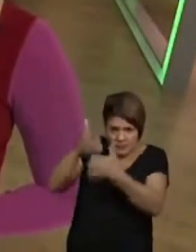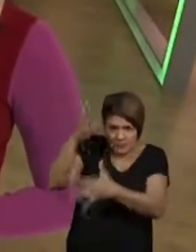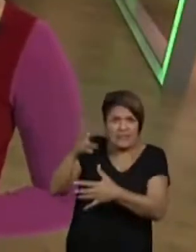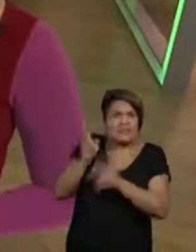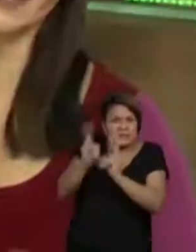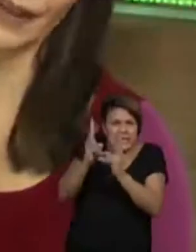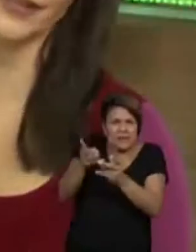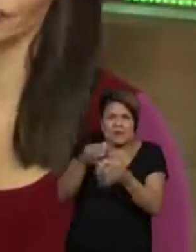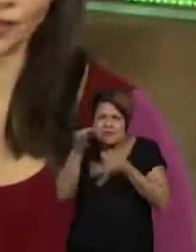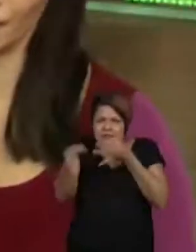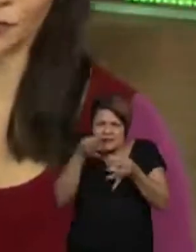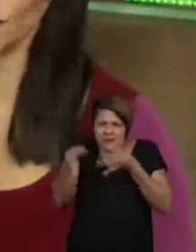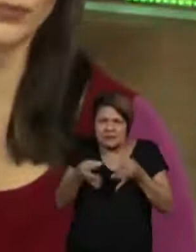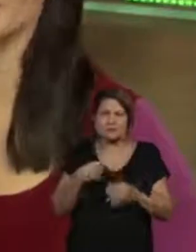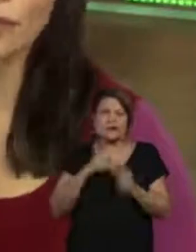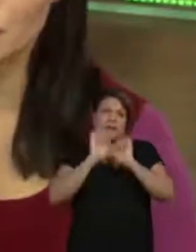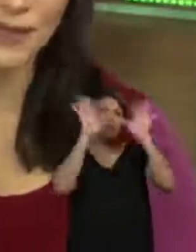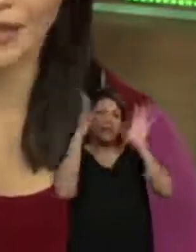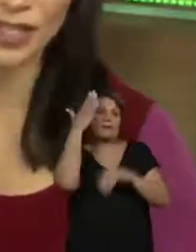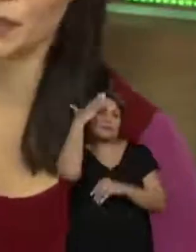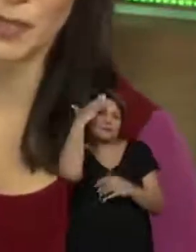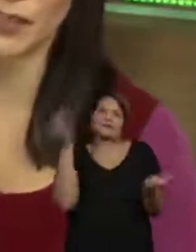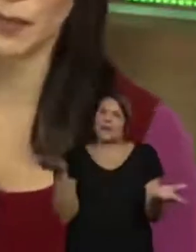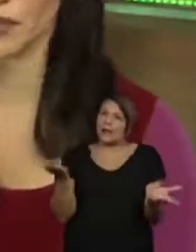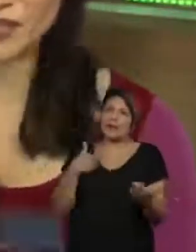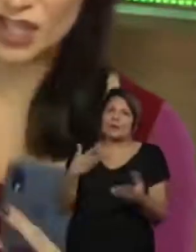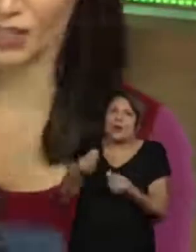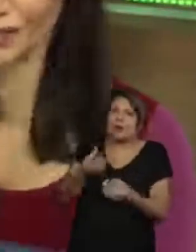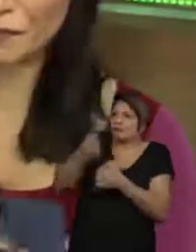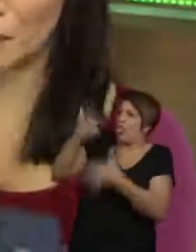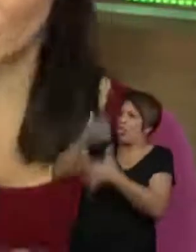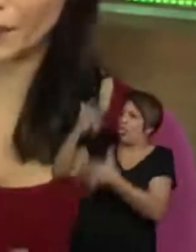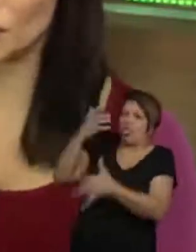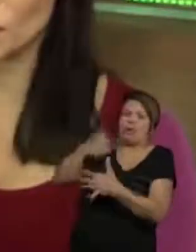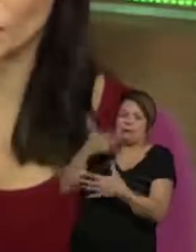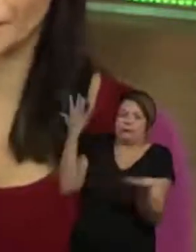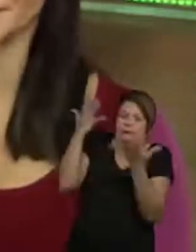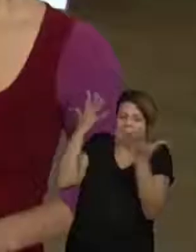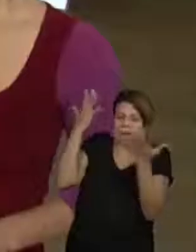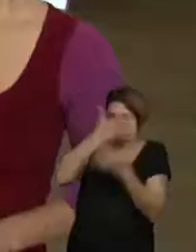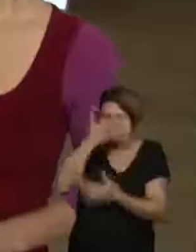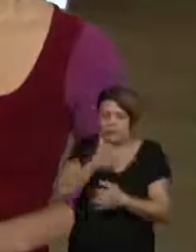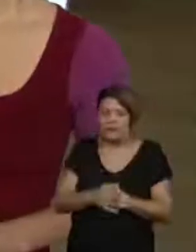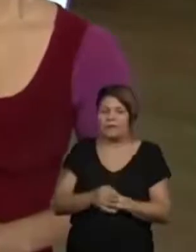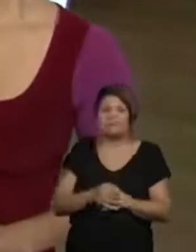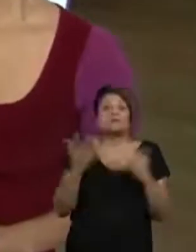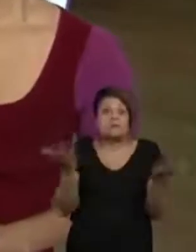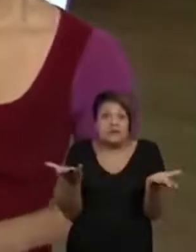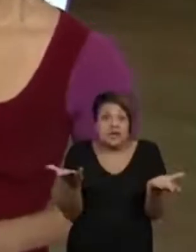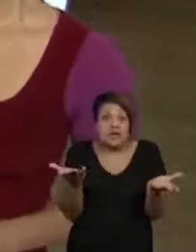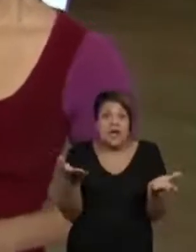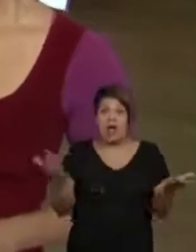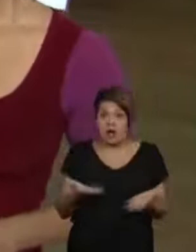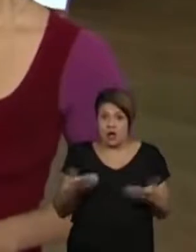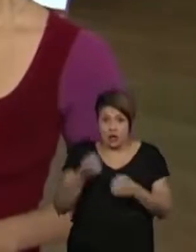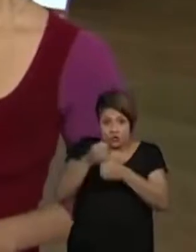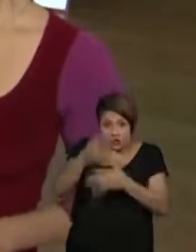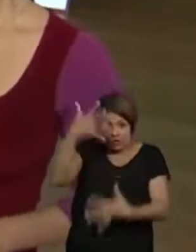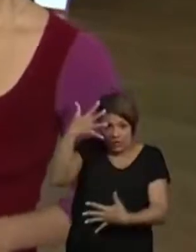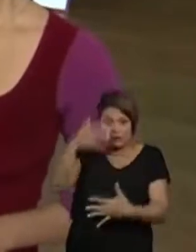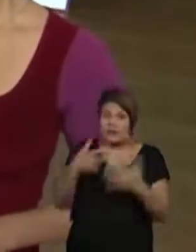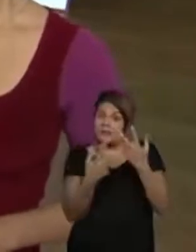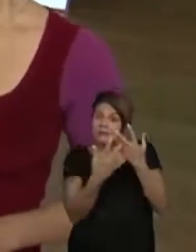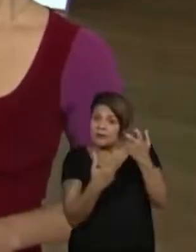sempre junto comentando Claro que eu sei montão de mensagem da mesmo tempo Às vezes a gente até ficar meio perdido né pois é agora Observe os